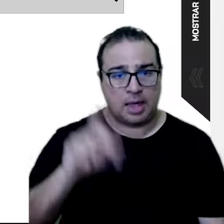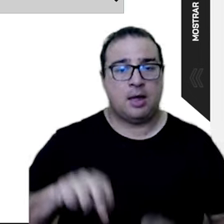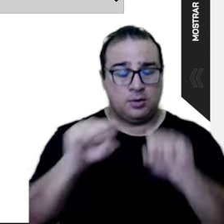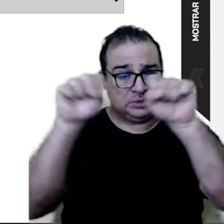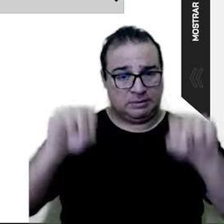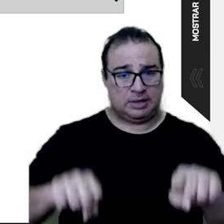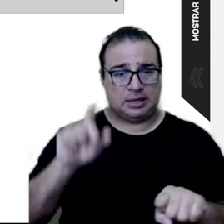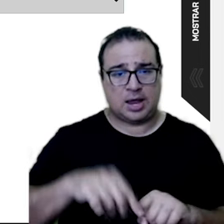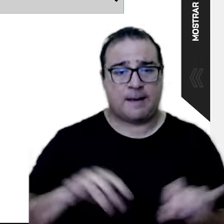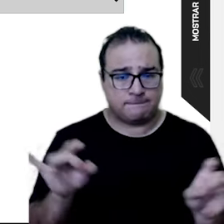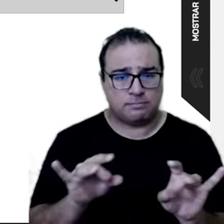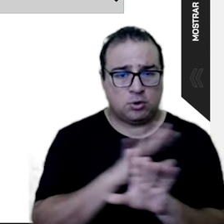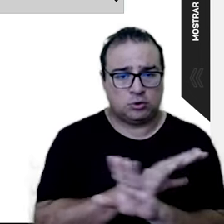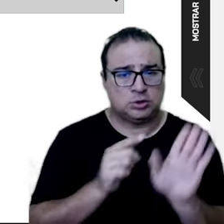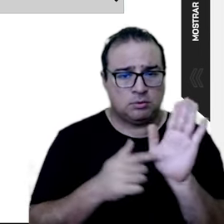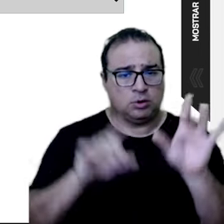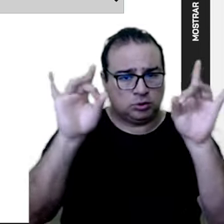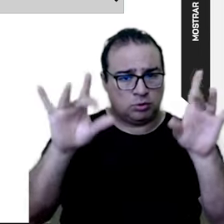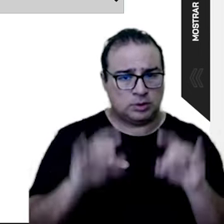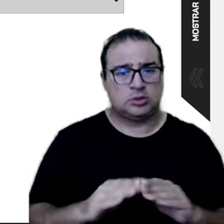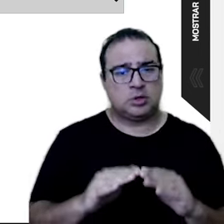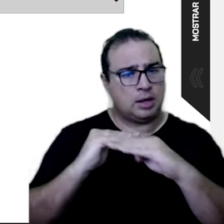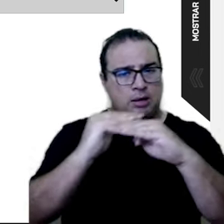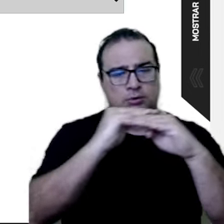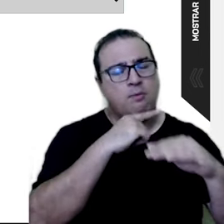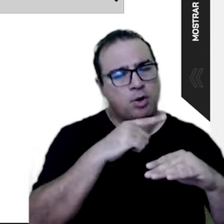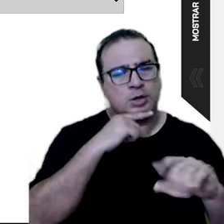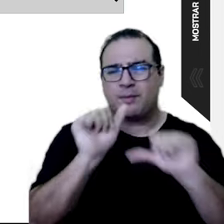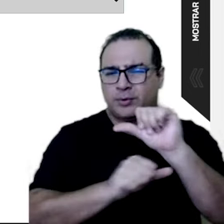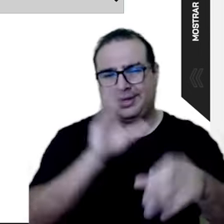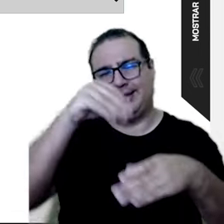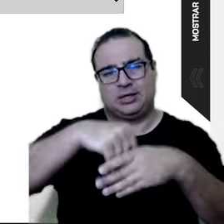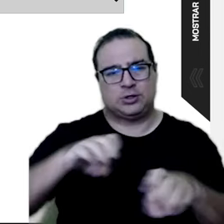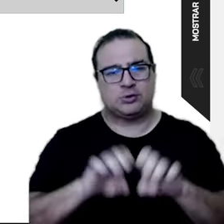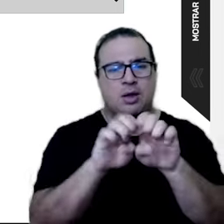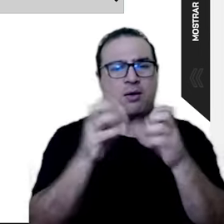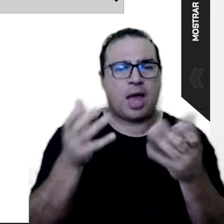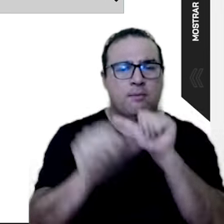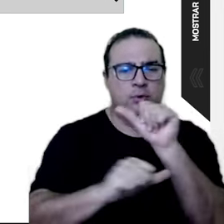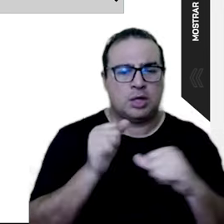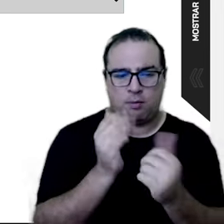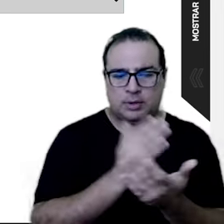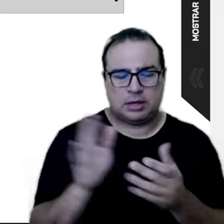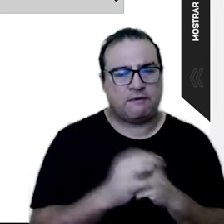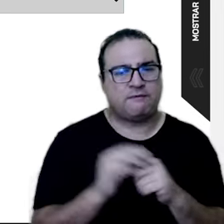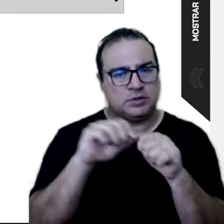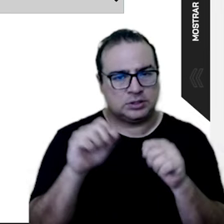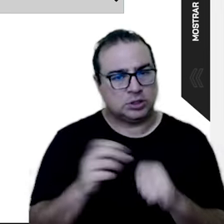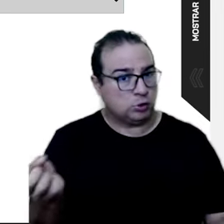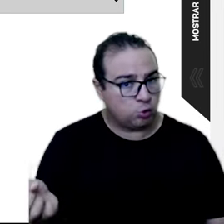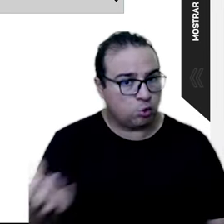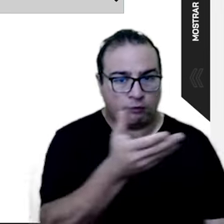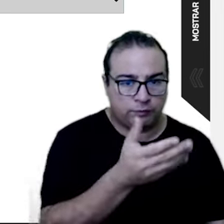sistema como o sistema já vem e traz isso automaticamente ele é padrão não dá para você alterar fala ah eu quero alterar a partir desse aqui não você tem que iniciar